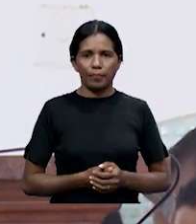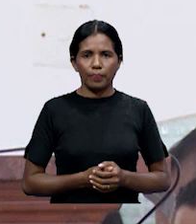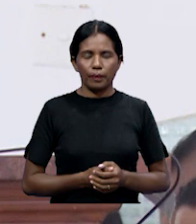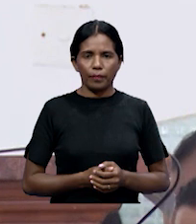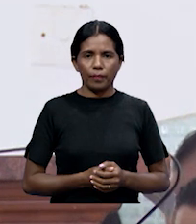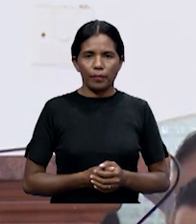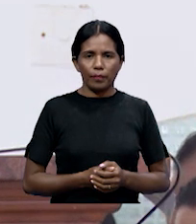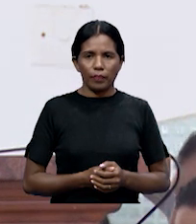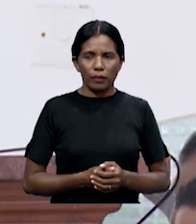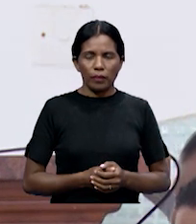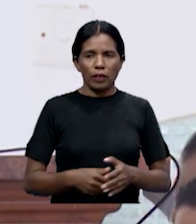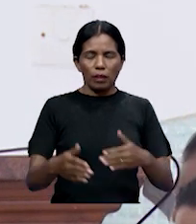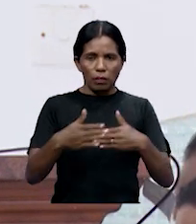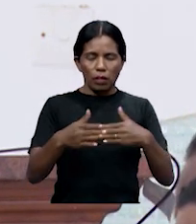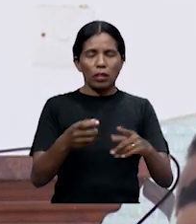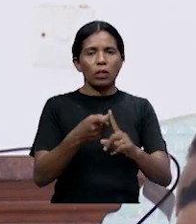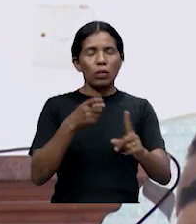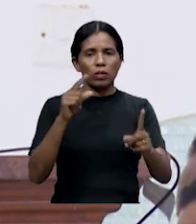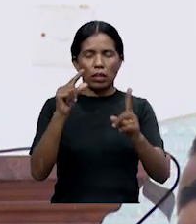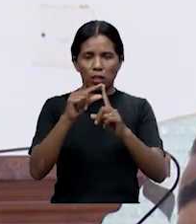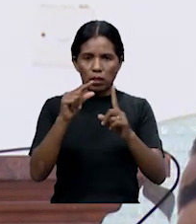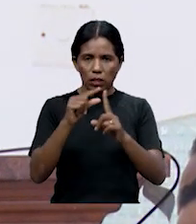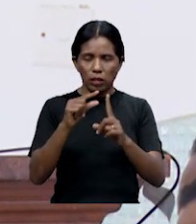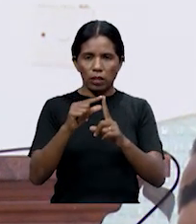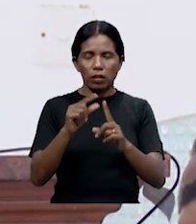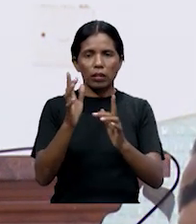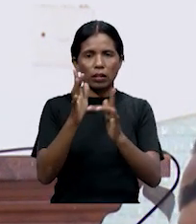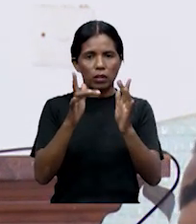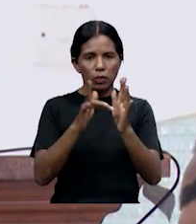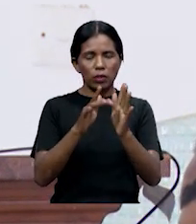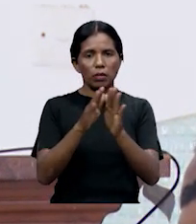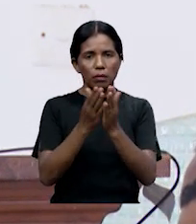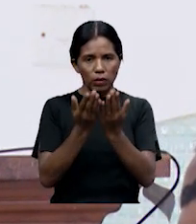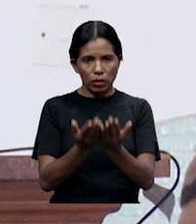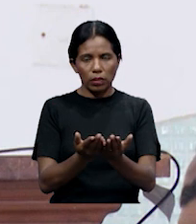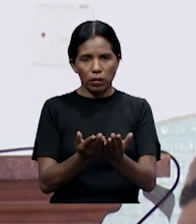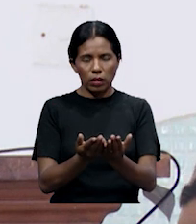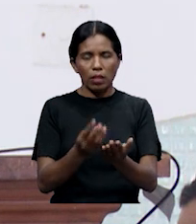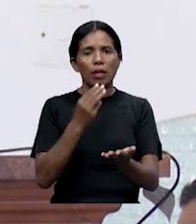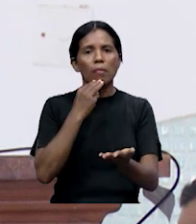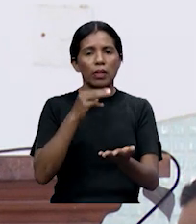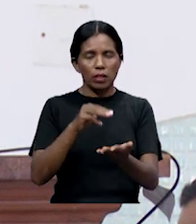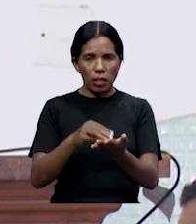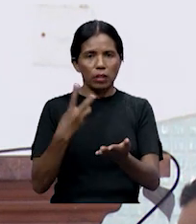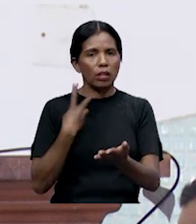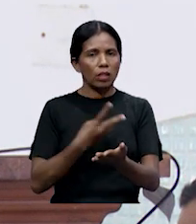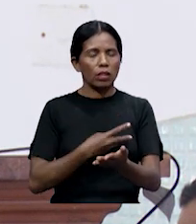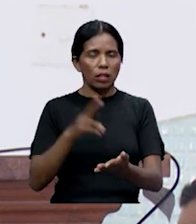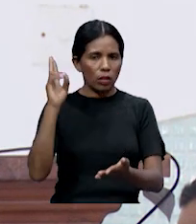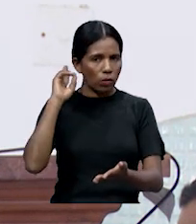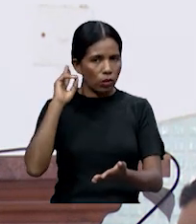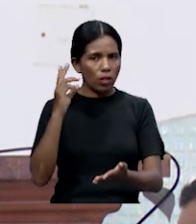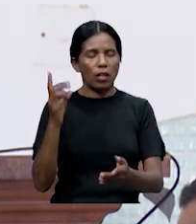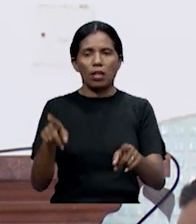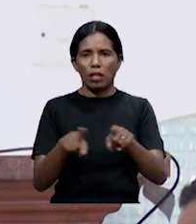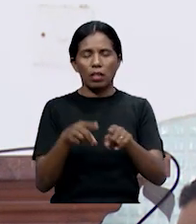E Rabada Kariku se leitura siram, mensagem Nebe o Interrona, anessa o Interrona